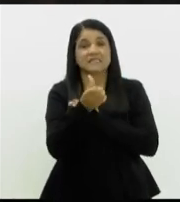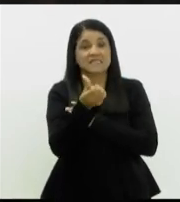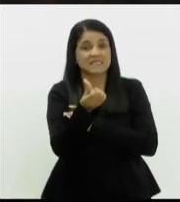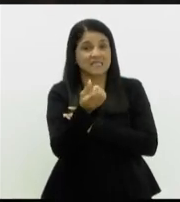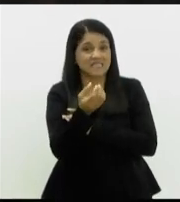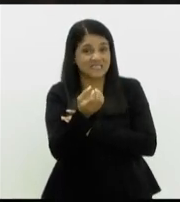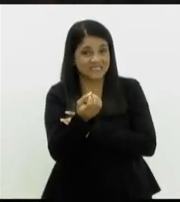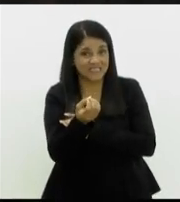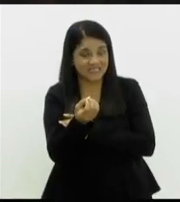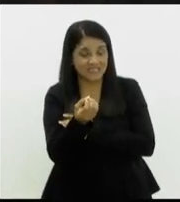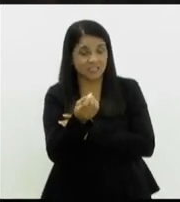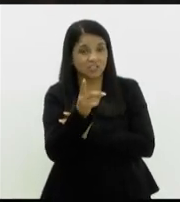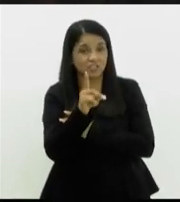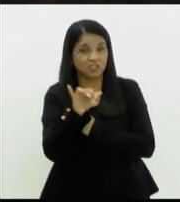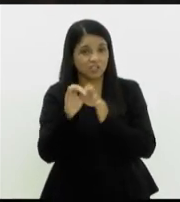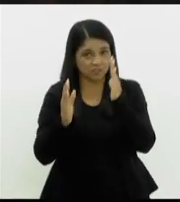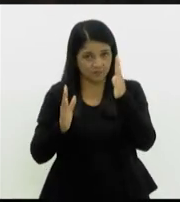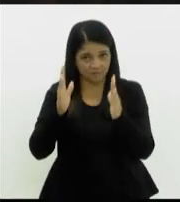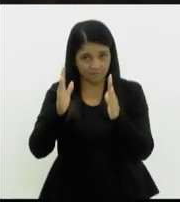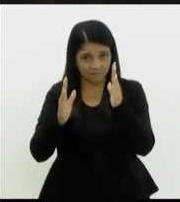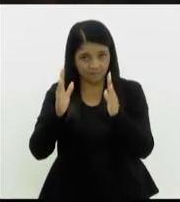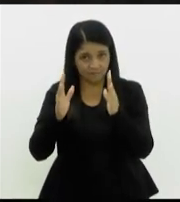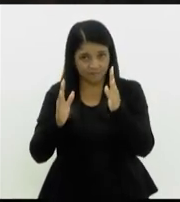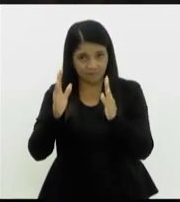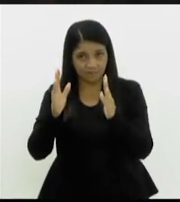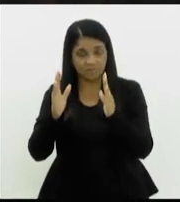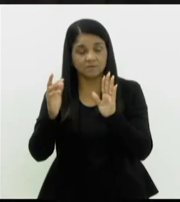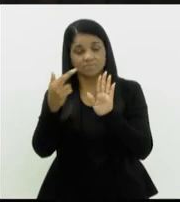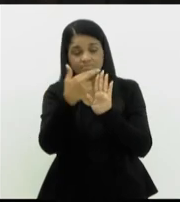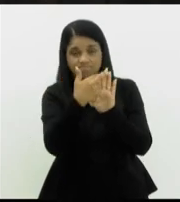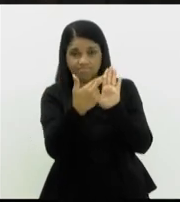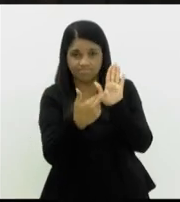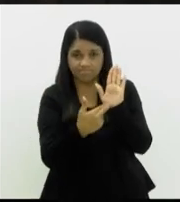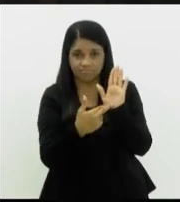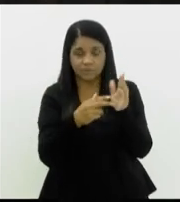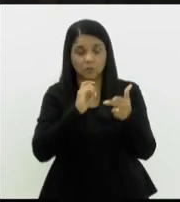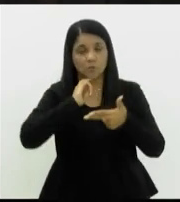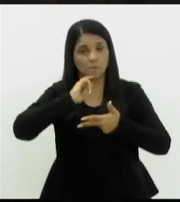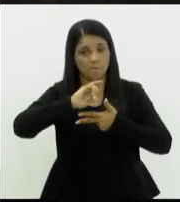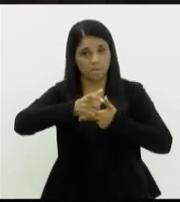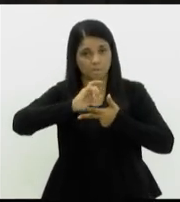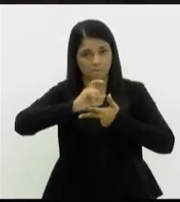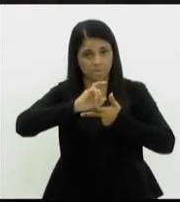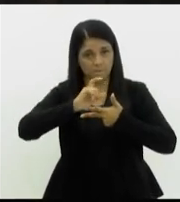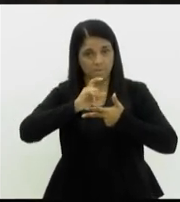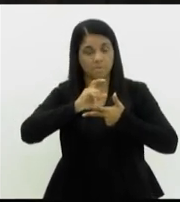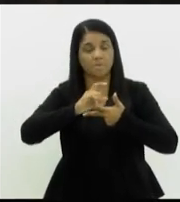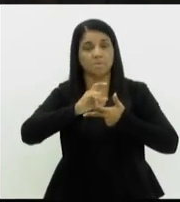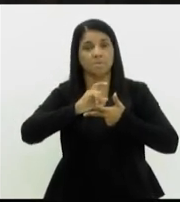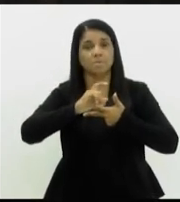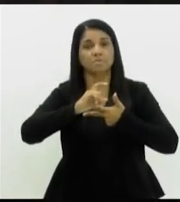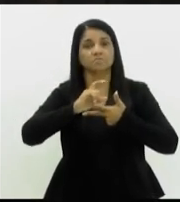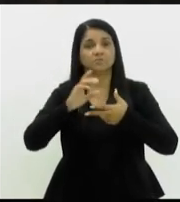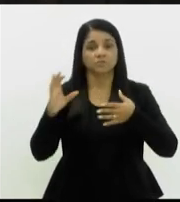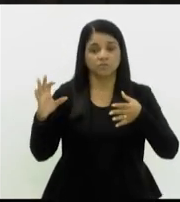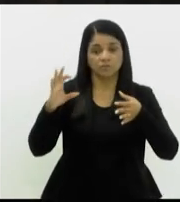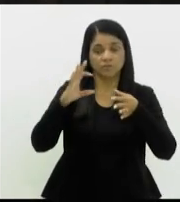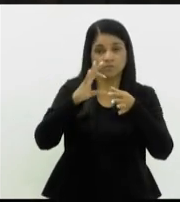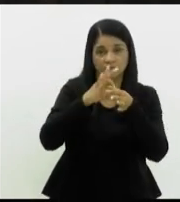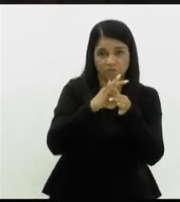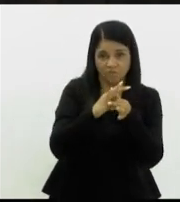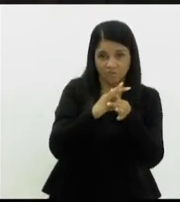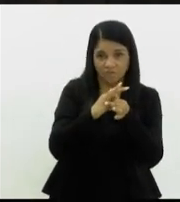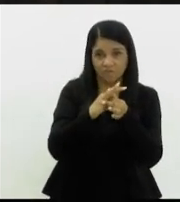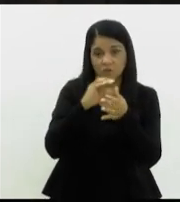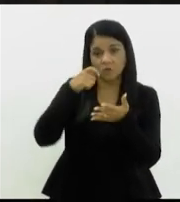dias após a edição dos atos regulamentares pelo Poder Executivo, estarão vinculados